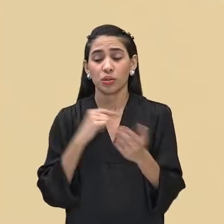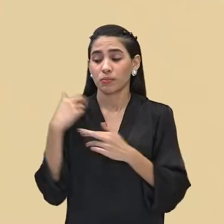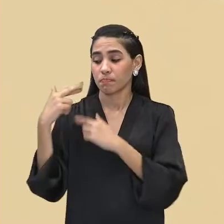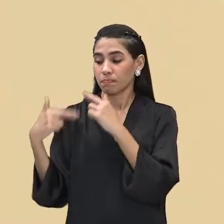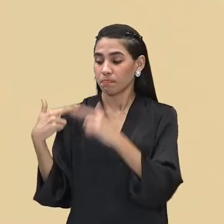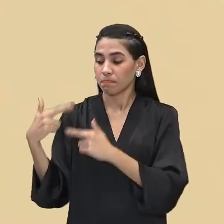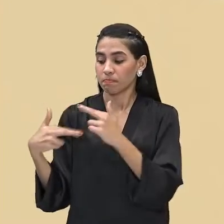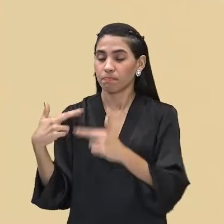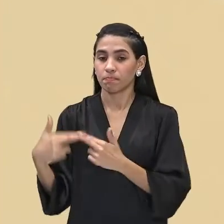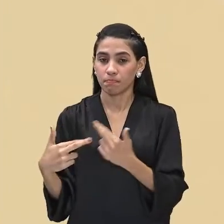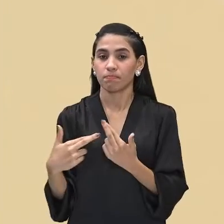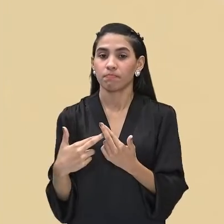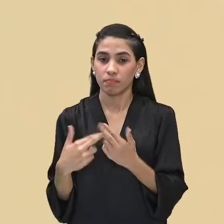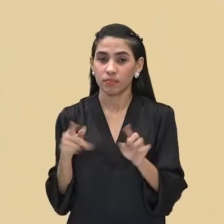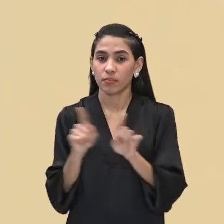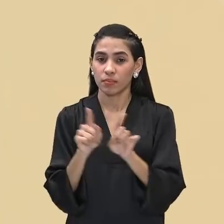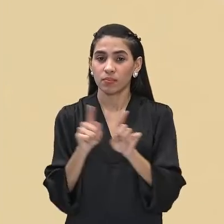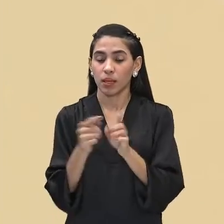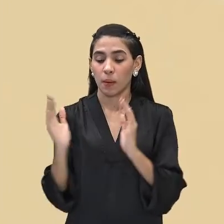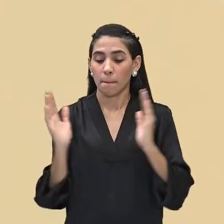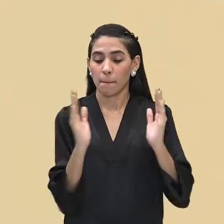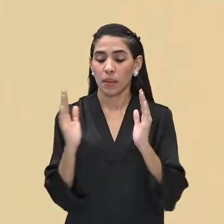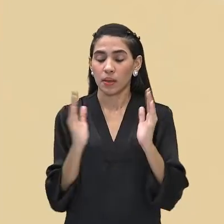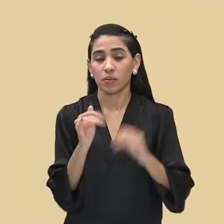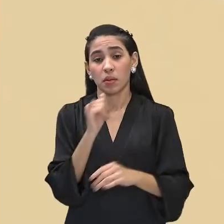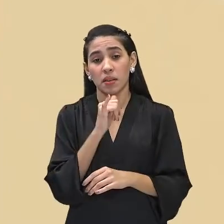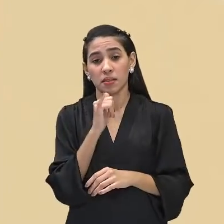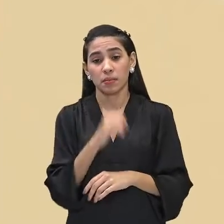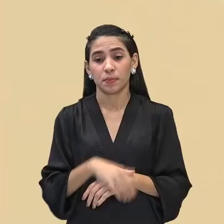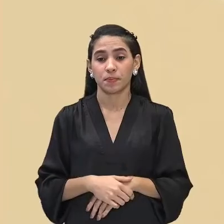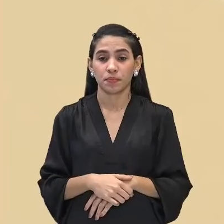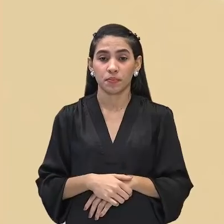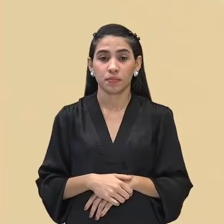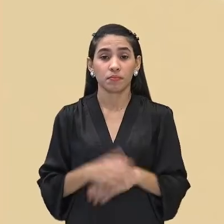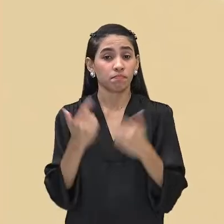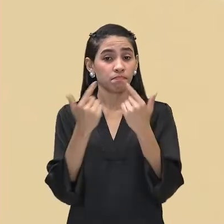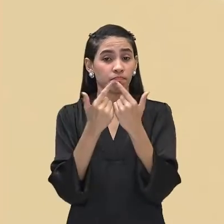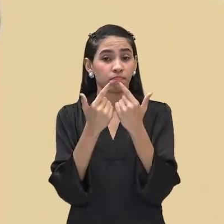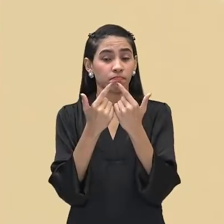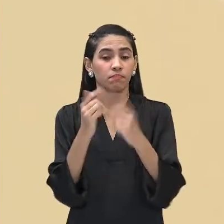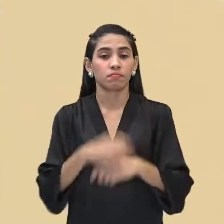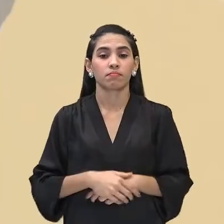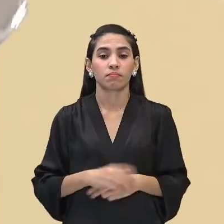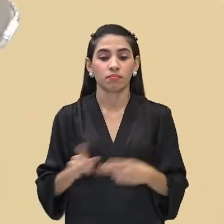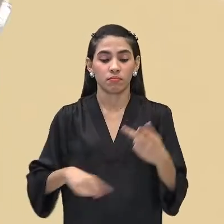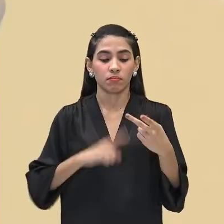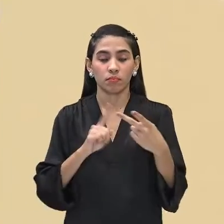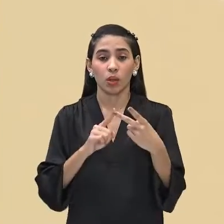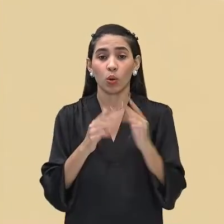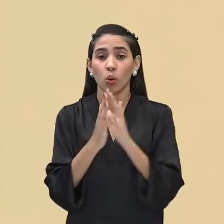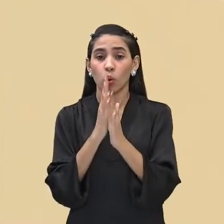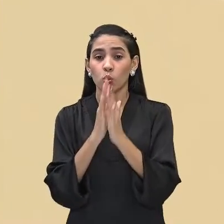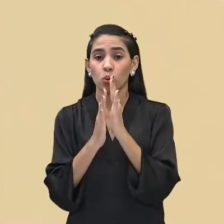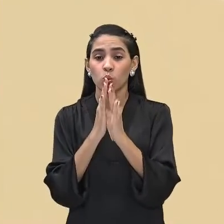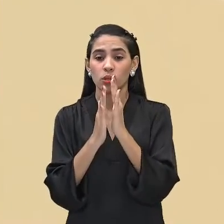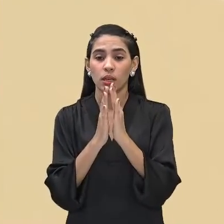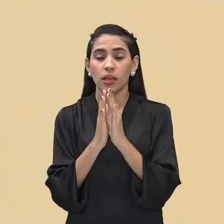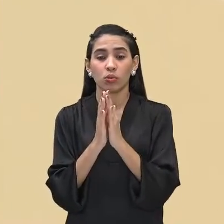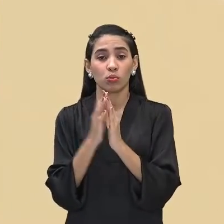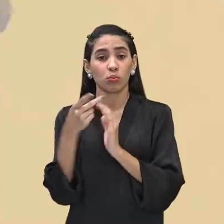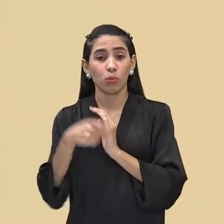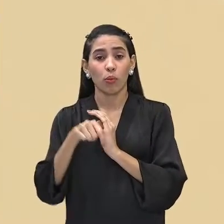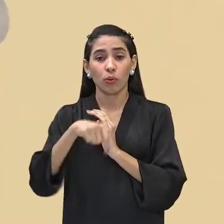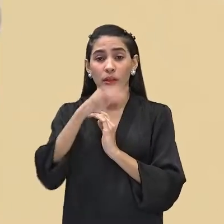patrimônio histórico também desse período. Exemplo, Teatro Amazonas, o centro construído nos moldes europeus,